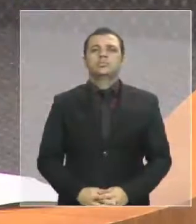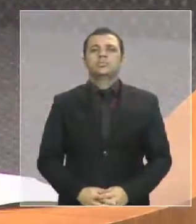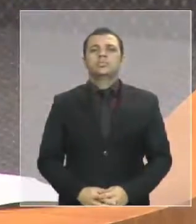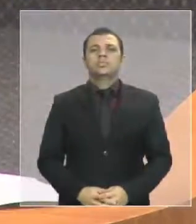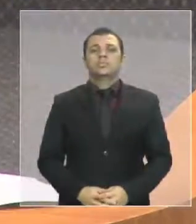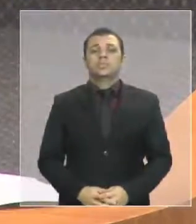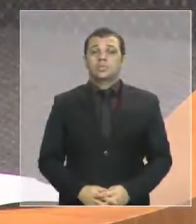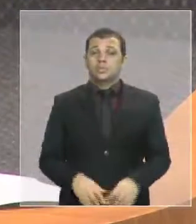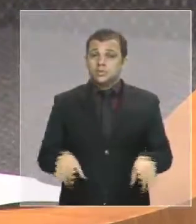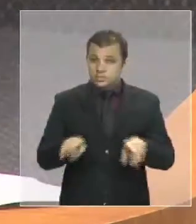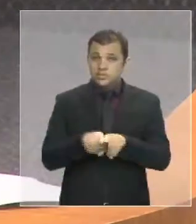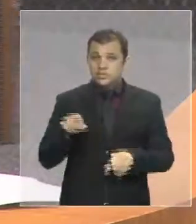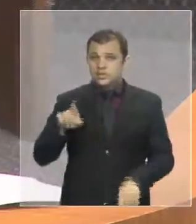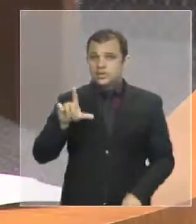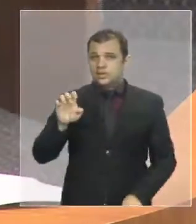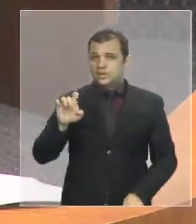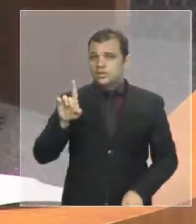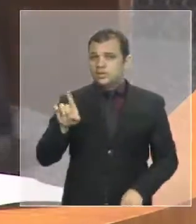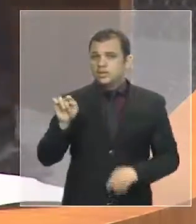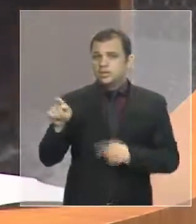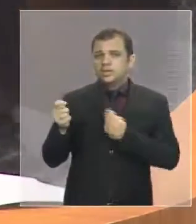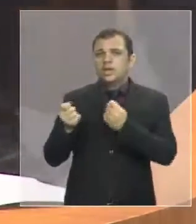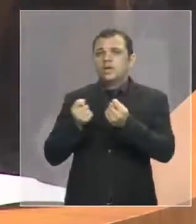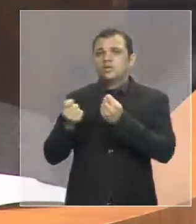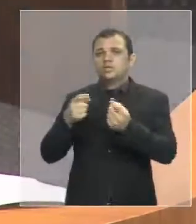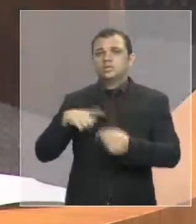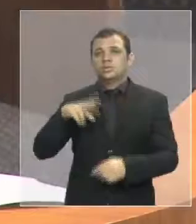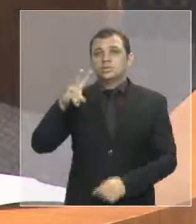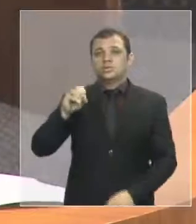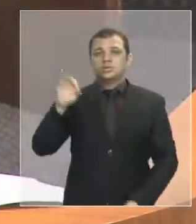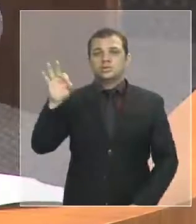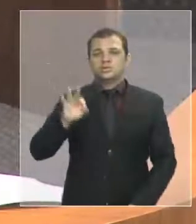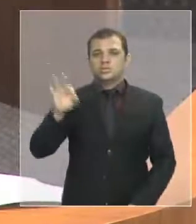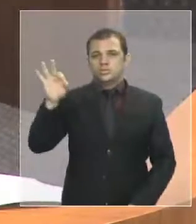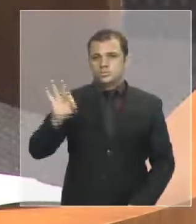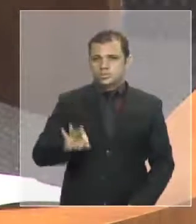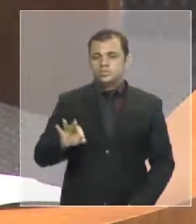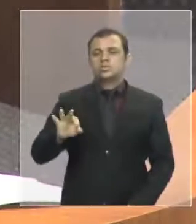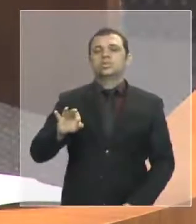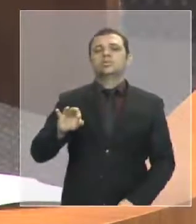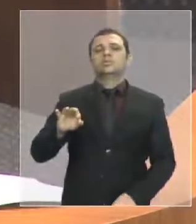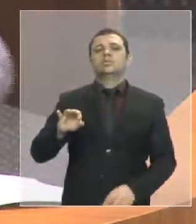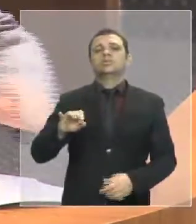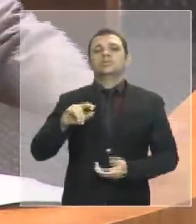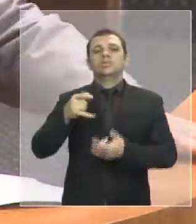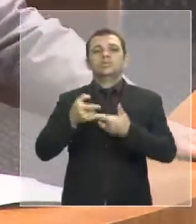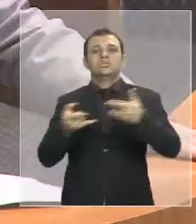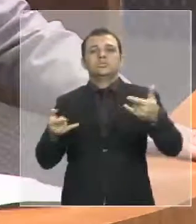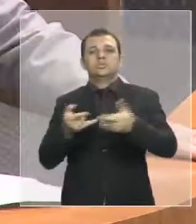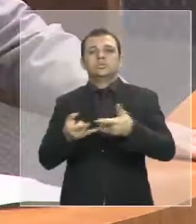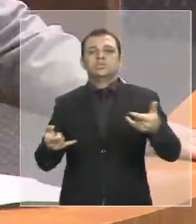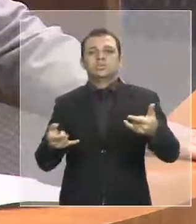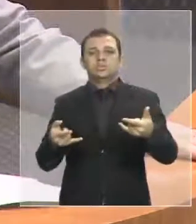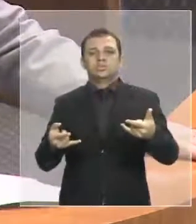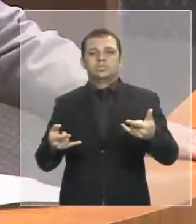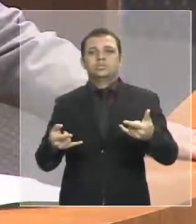economiza cerca de 50% do valor da conta de energia